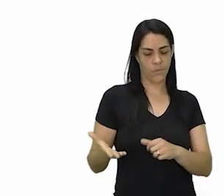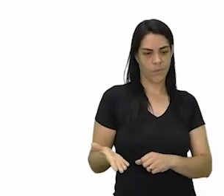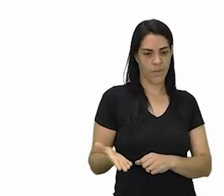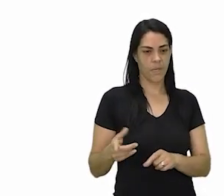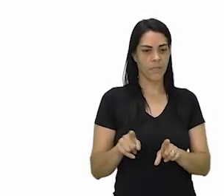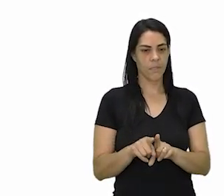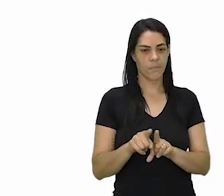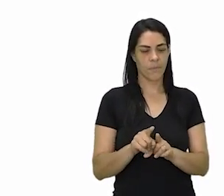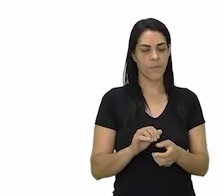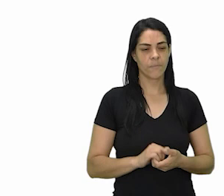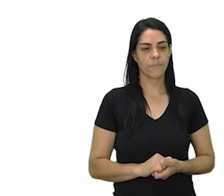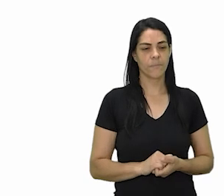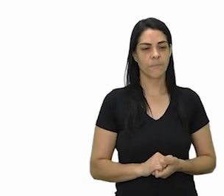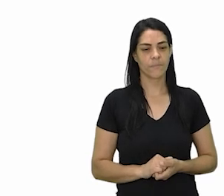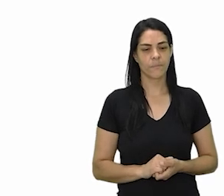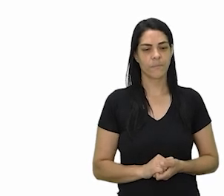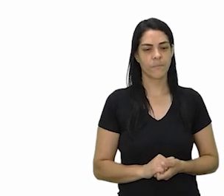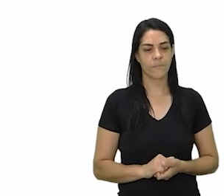E pode passar, Suzete.